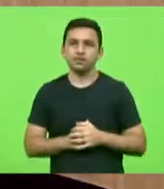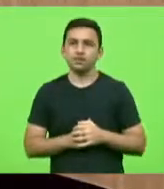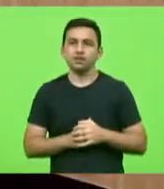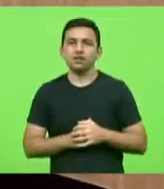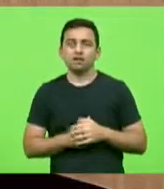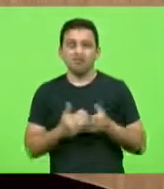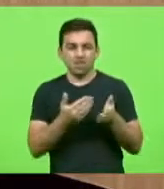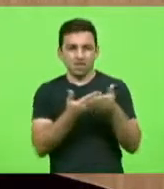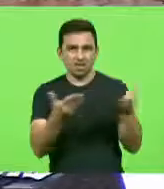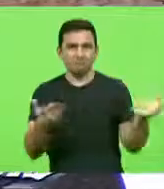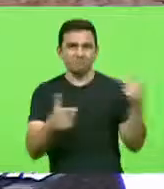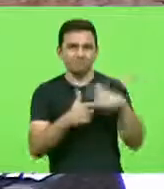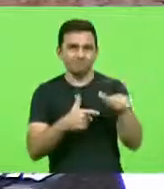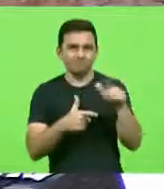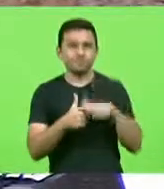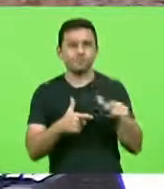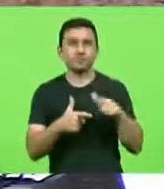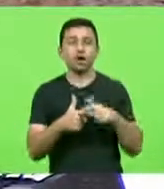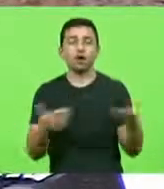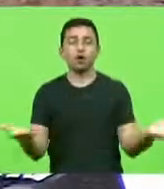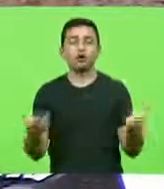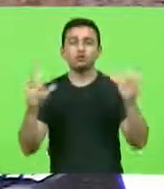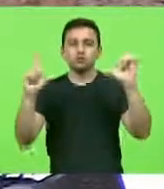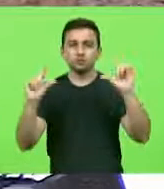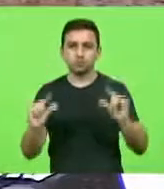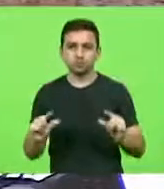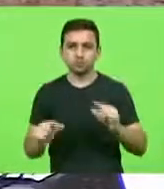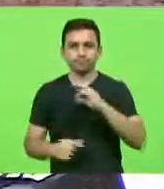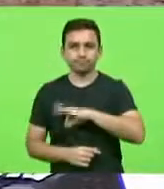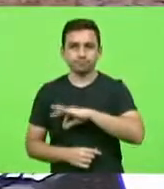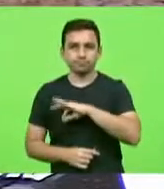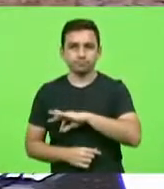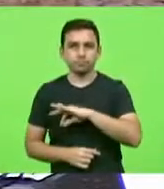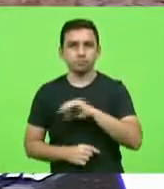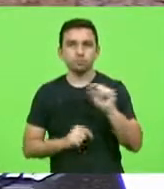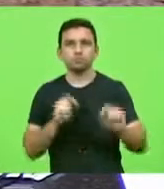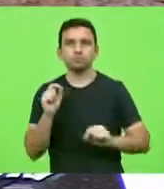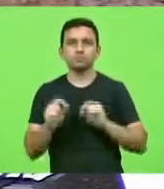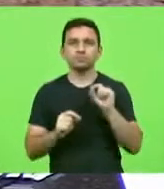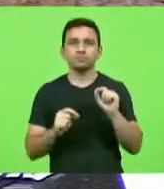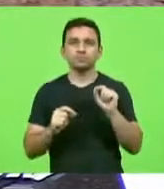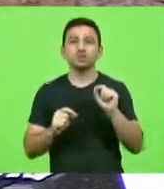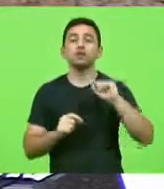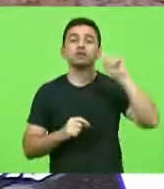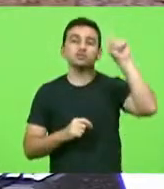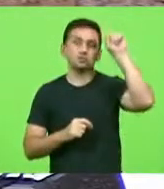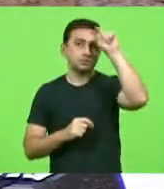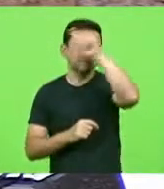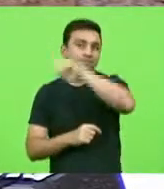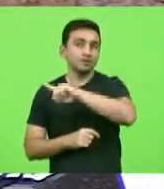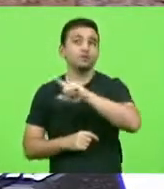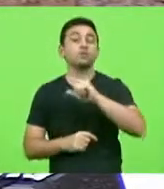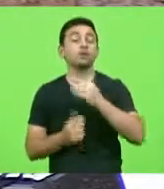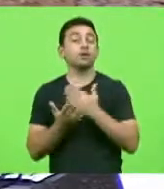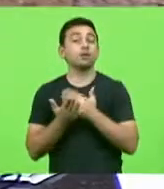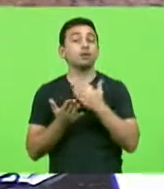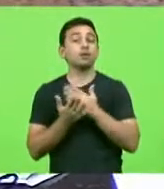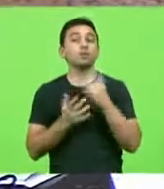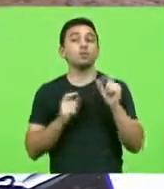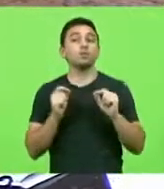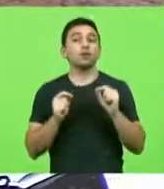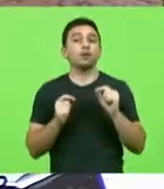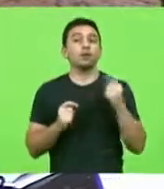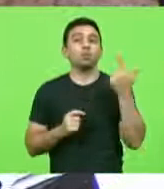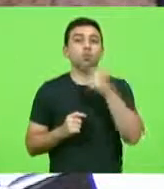passam, com essa diminuição de renda, muitas vezes eles ficam com dificuldades de